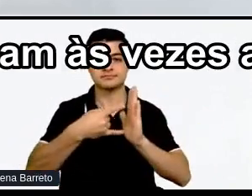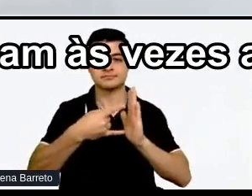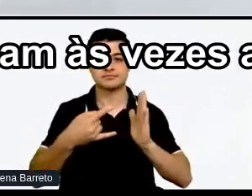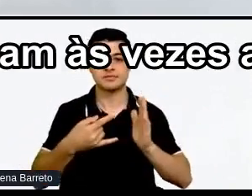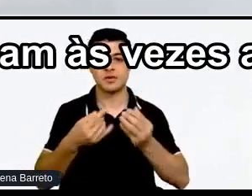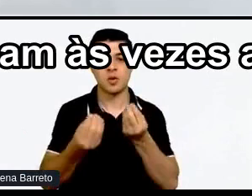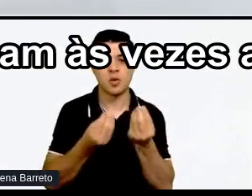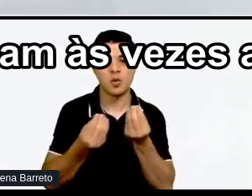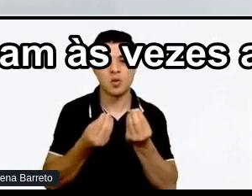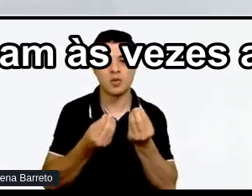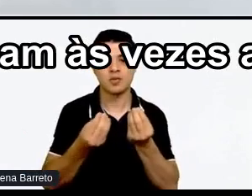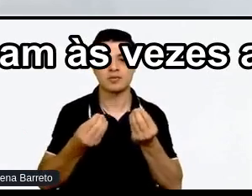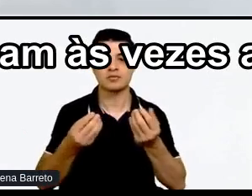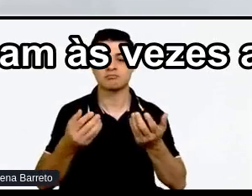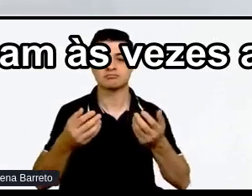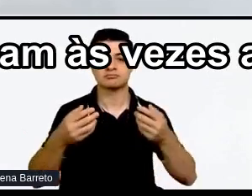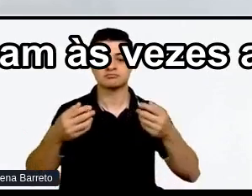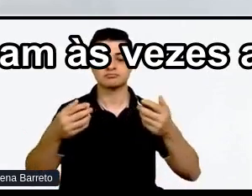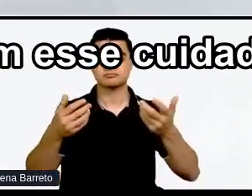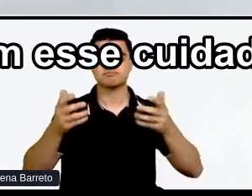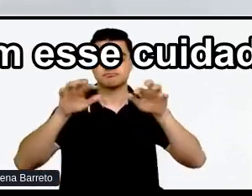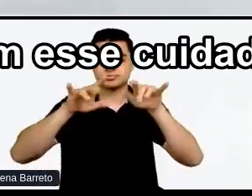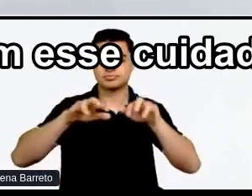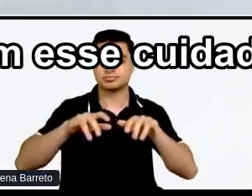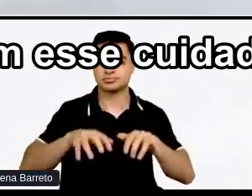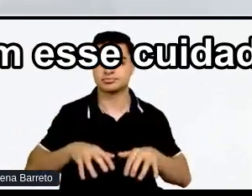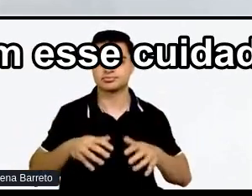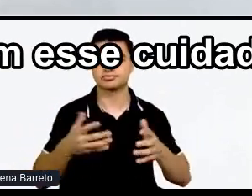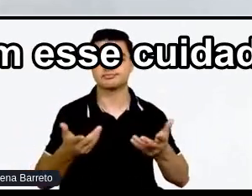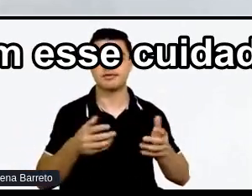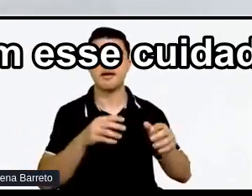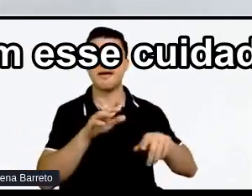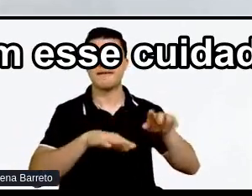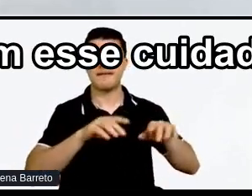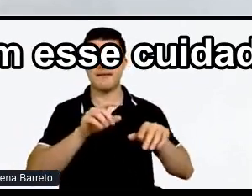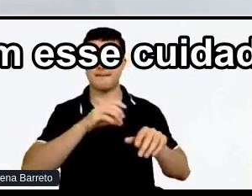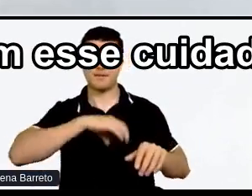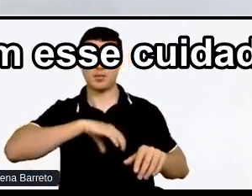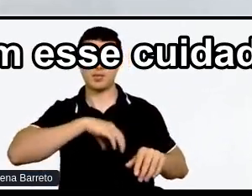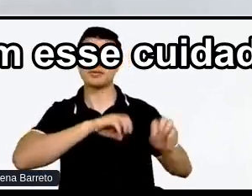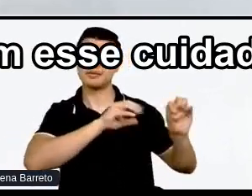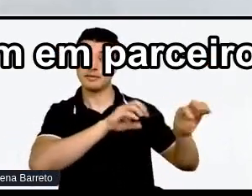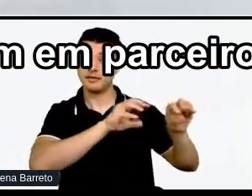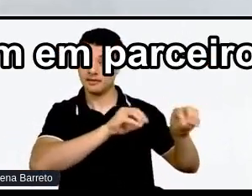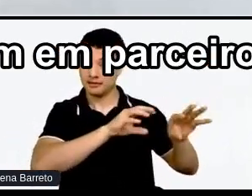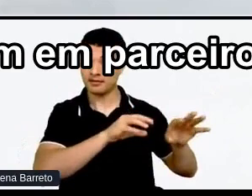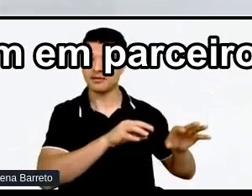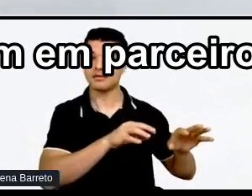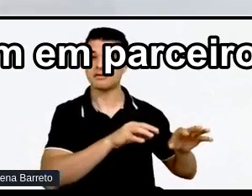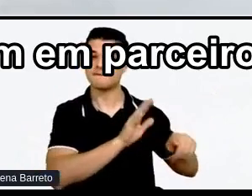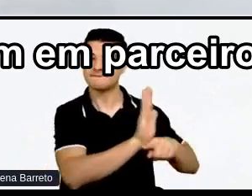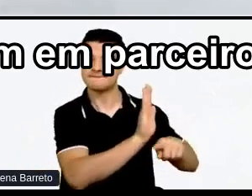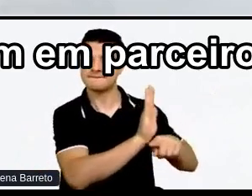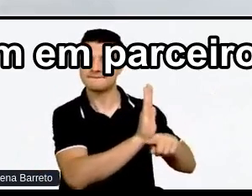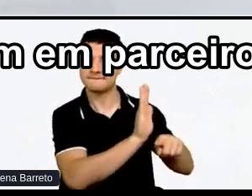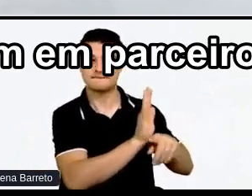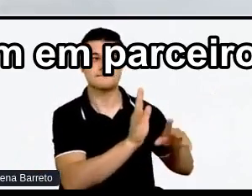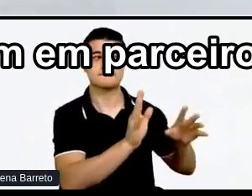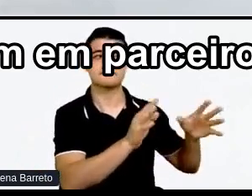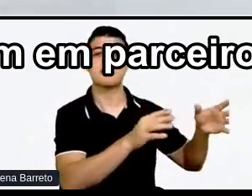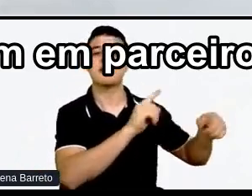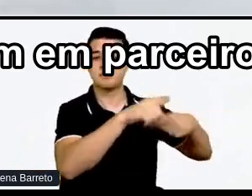ensinam, às vezes, até o português, enfim. E tem esse cuidado com as pessoas. Então, invistam em